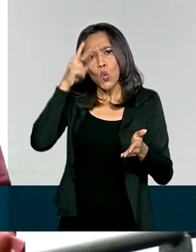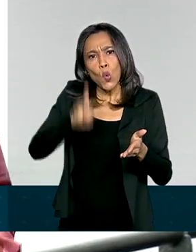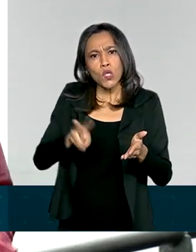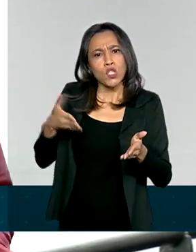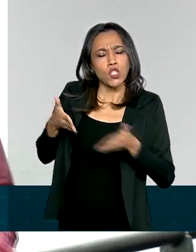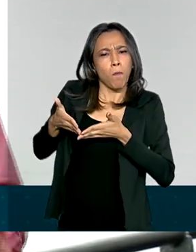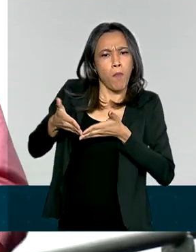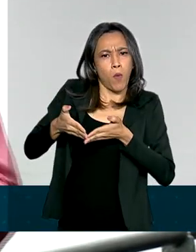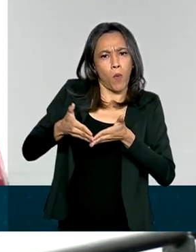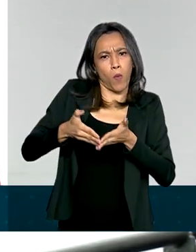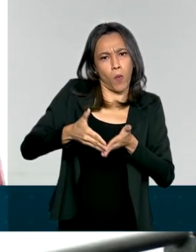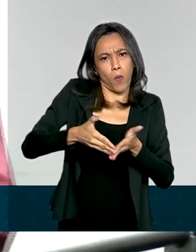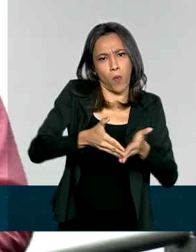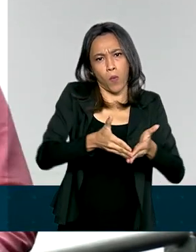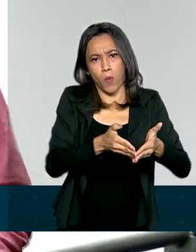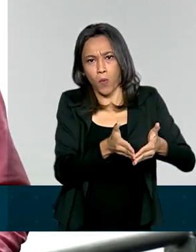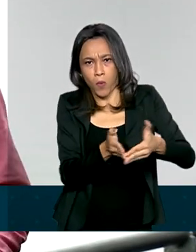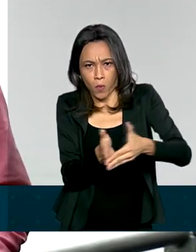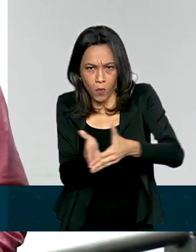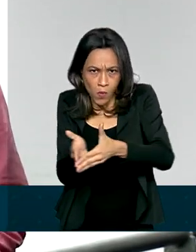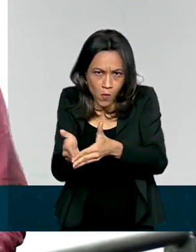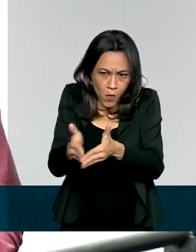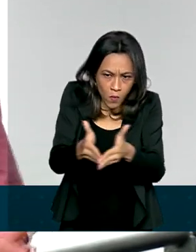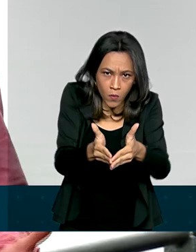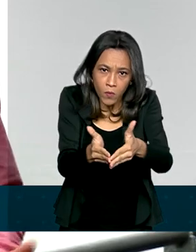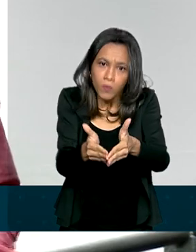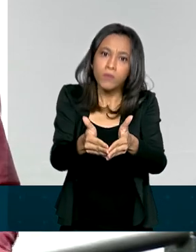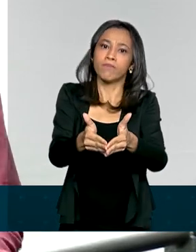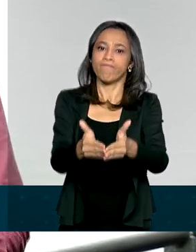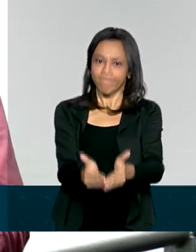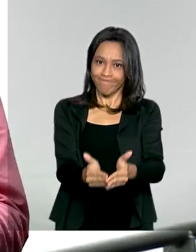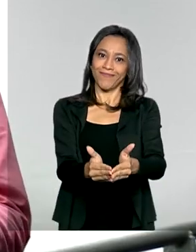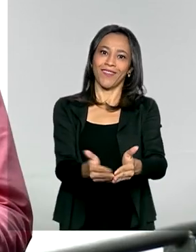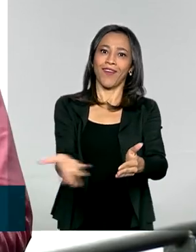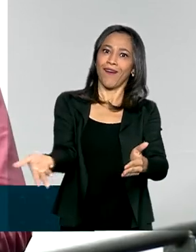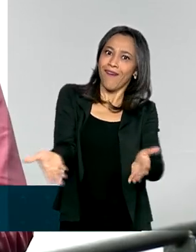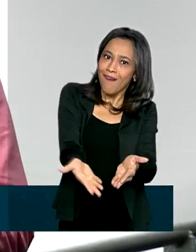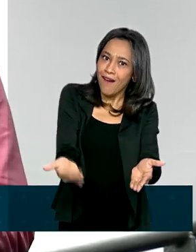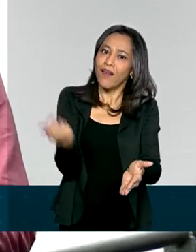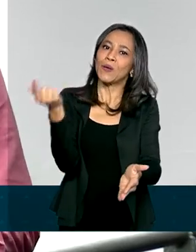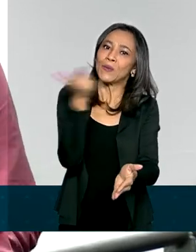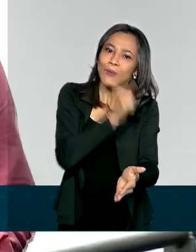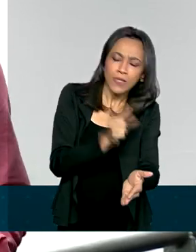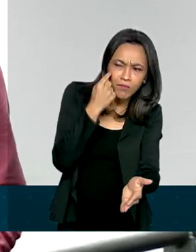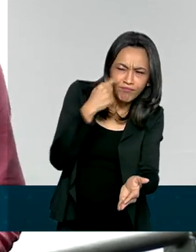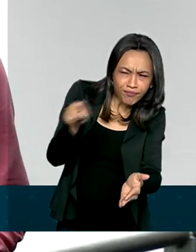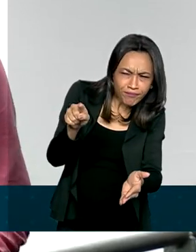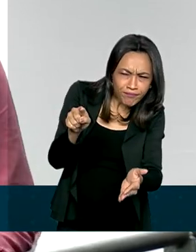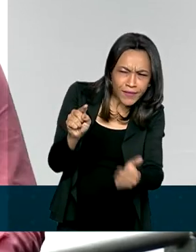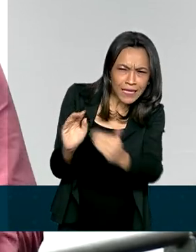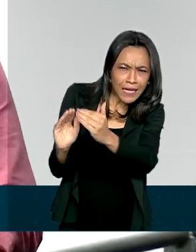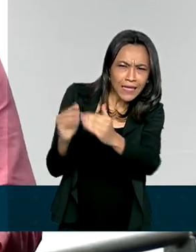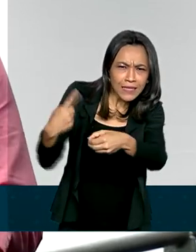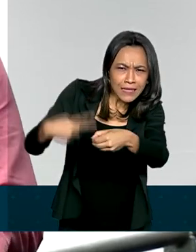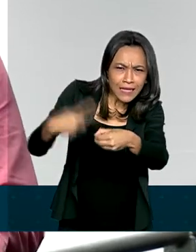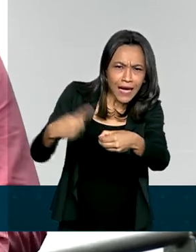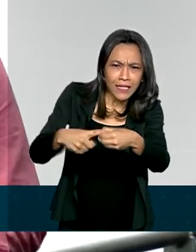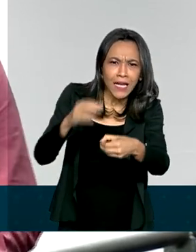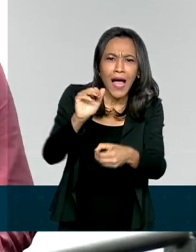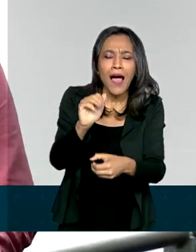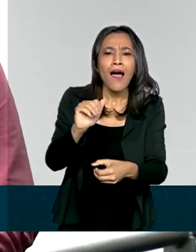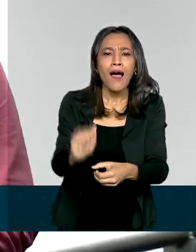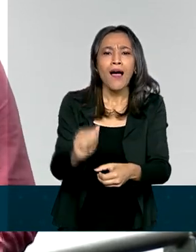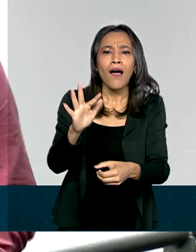dias navegando por furos e estreitos do Pará. E só agora conseguimos avistar a cidade de Afuá,